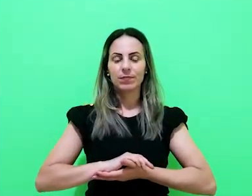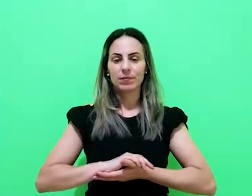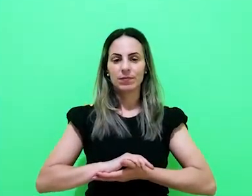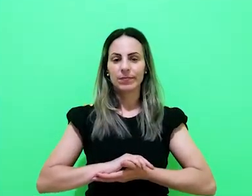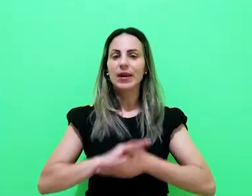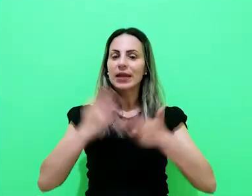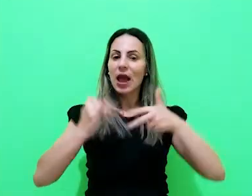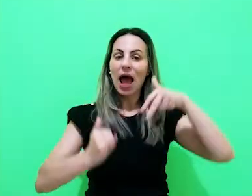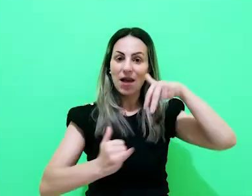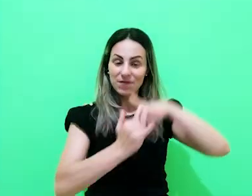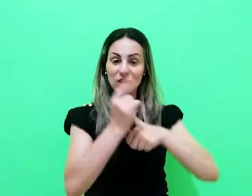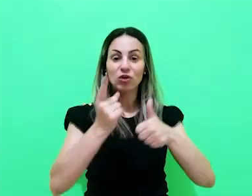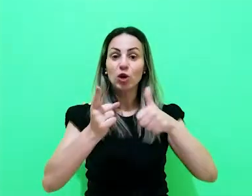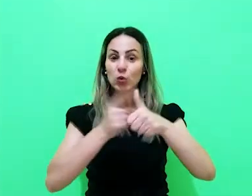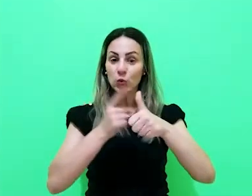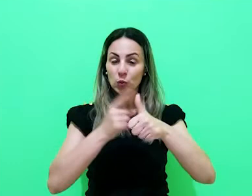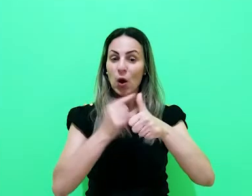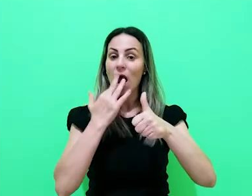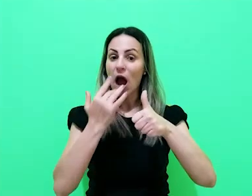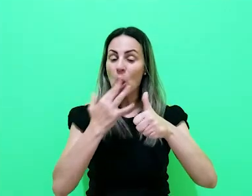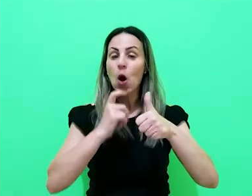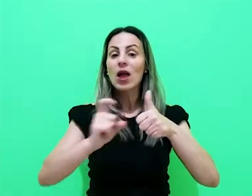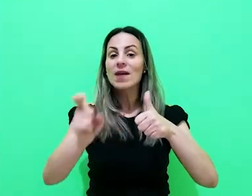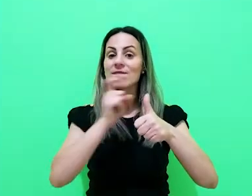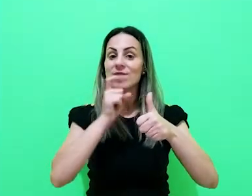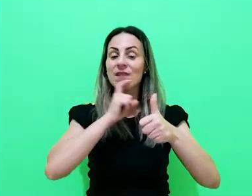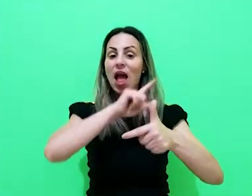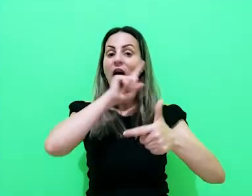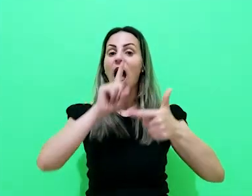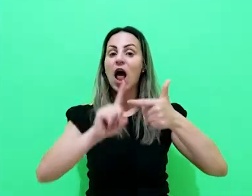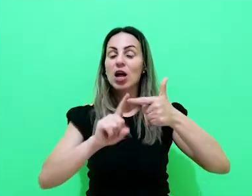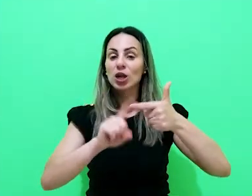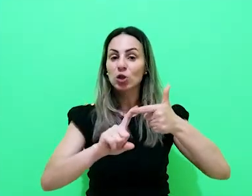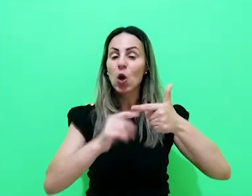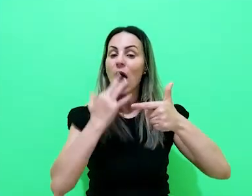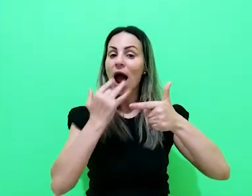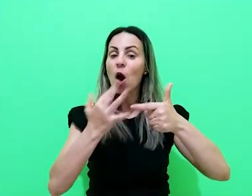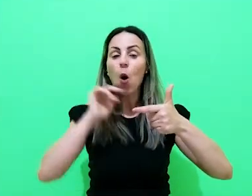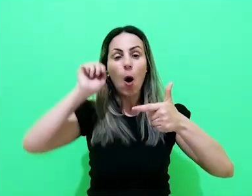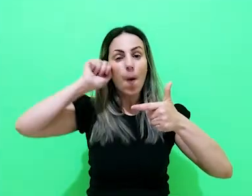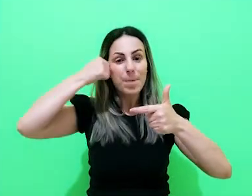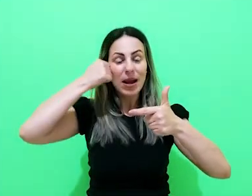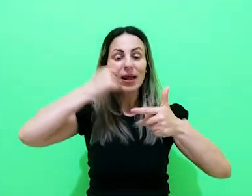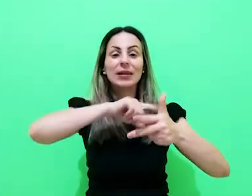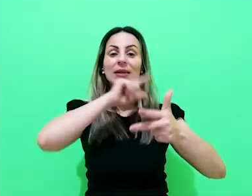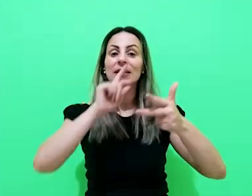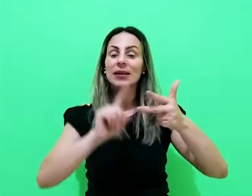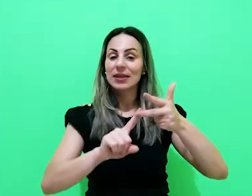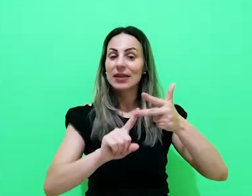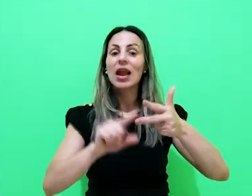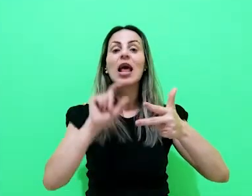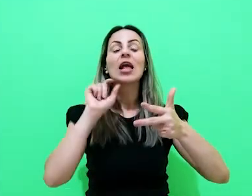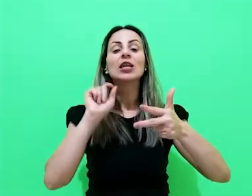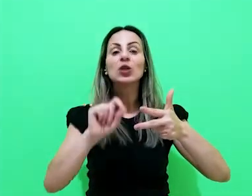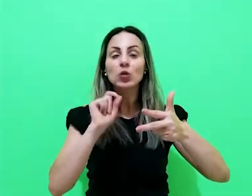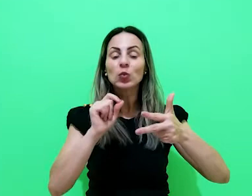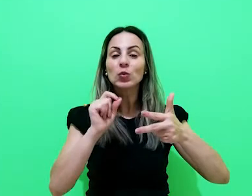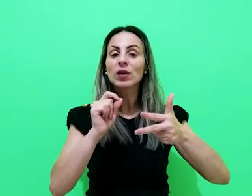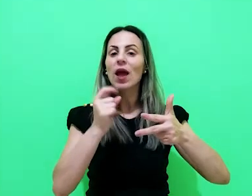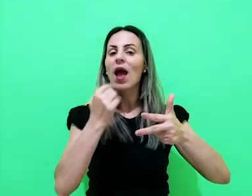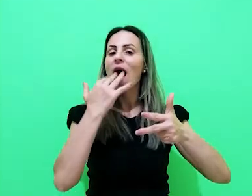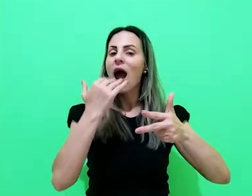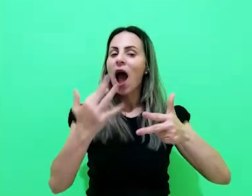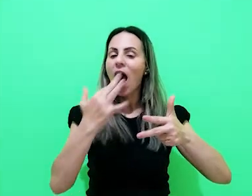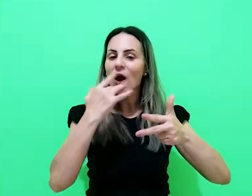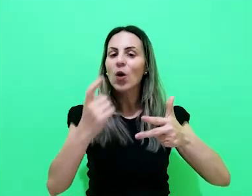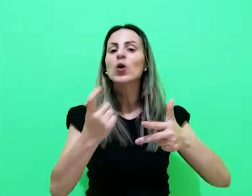Então, a vítima número 1 é uma tarja verde, a vítima número 2 é uma tarja preta e a vítima número 3 é uma tarja vermelha,